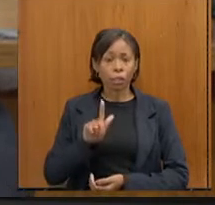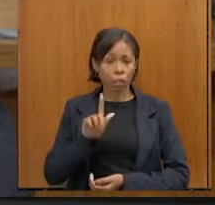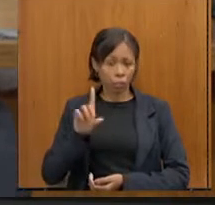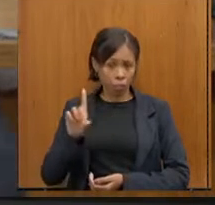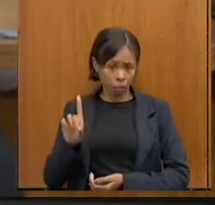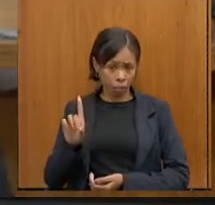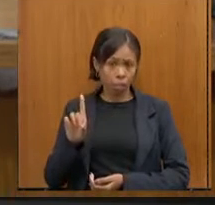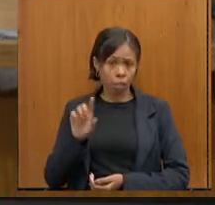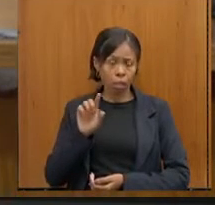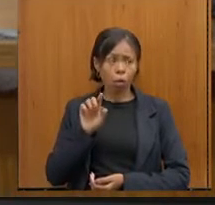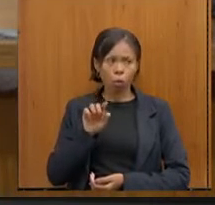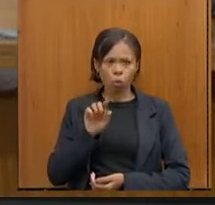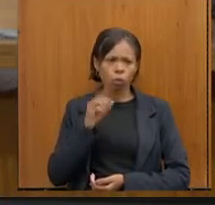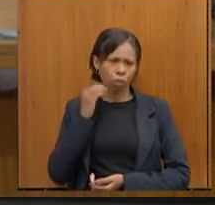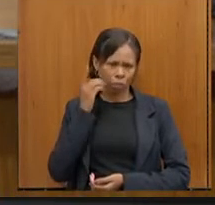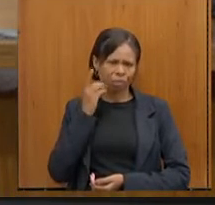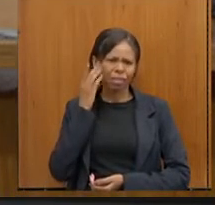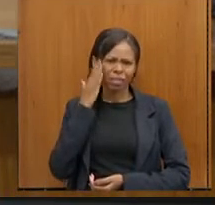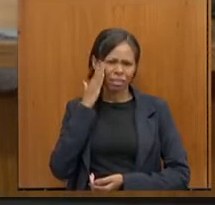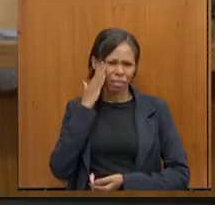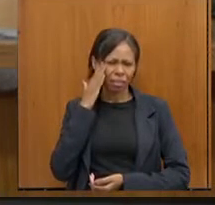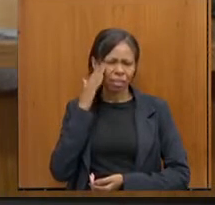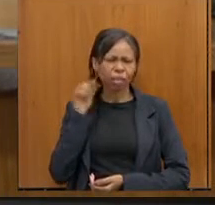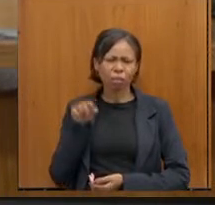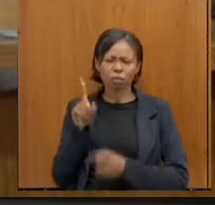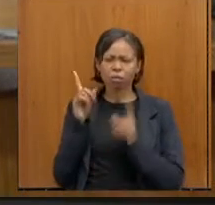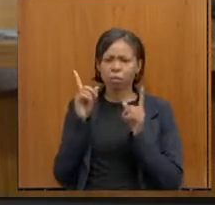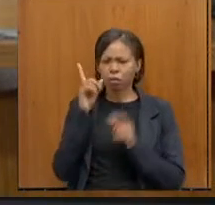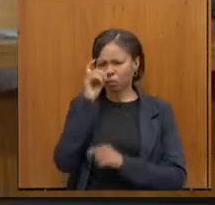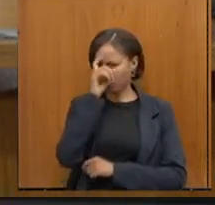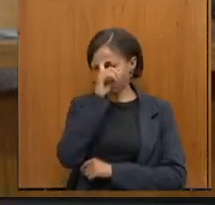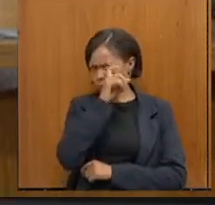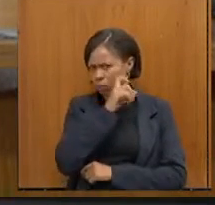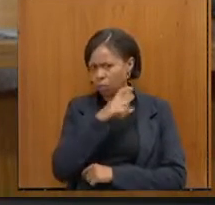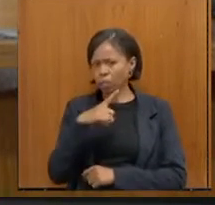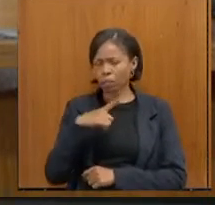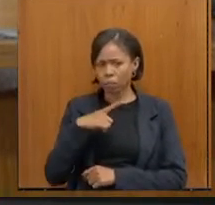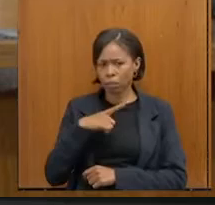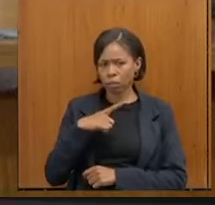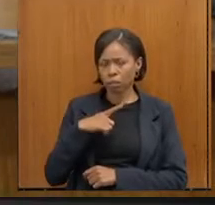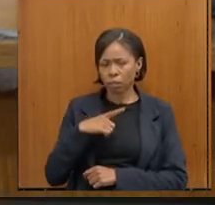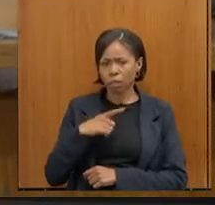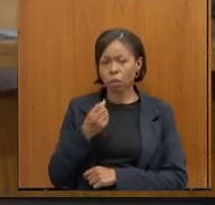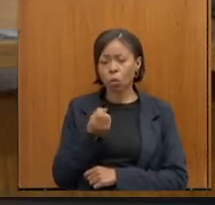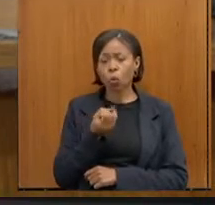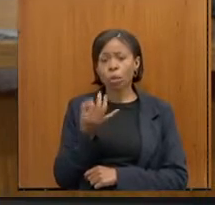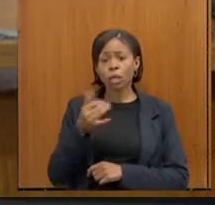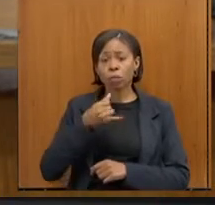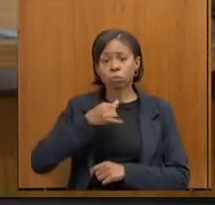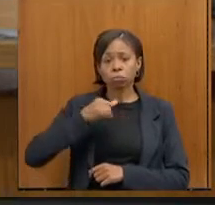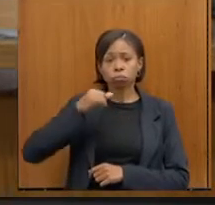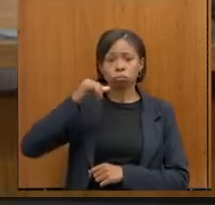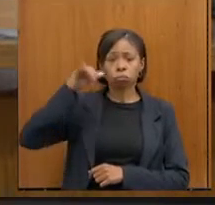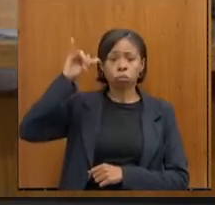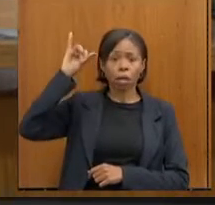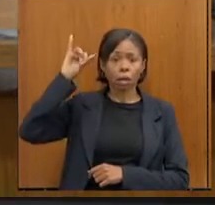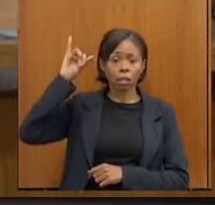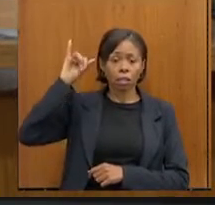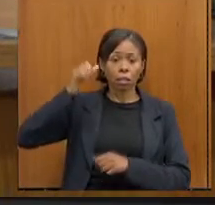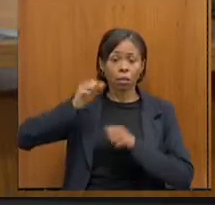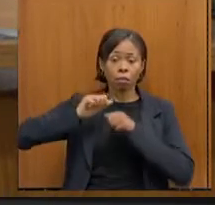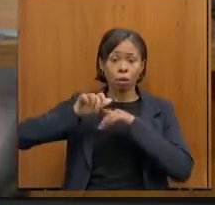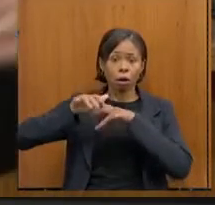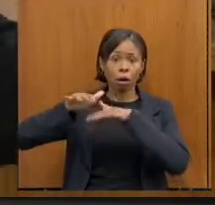pensar perfeitamente aí a dificuldade né da quantidade de carga liberada ver as cargas não